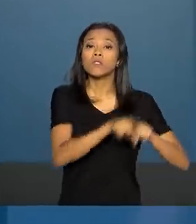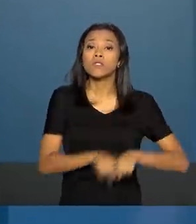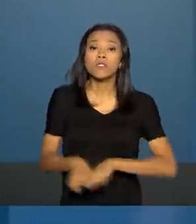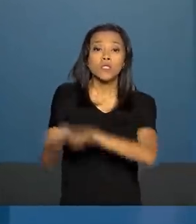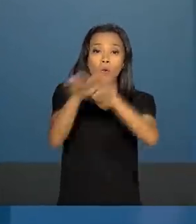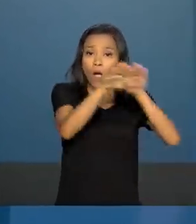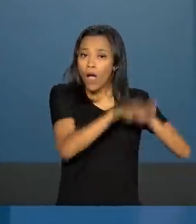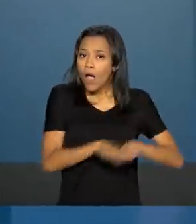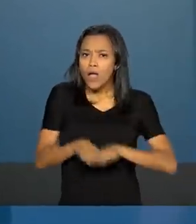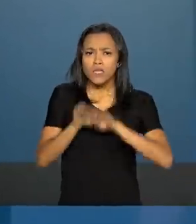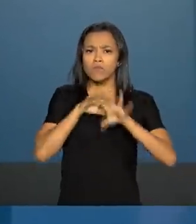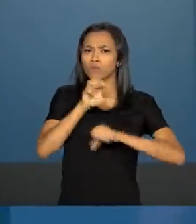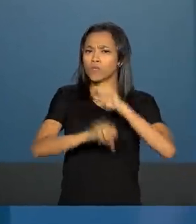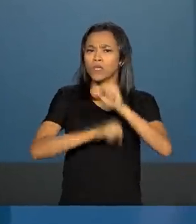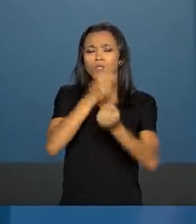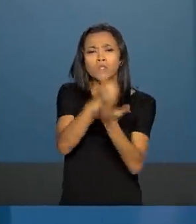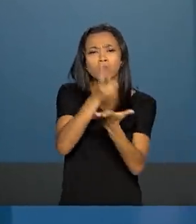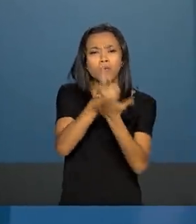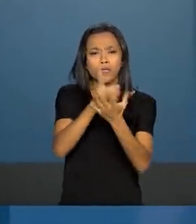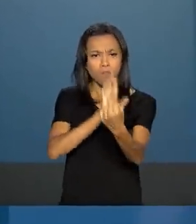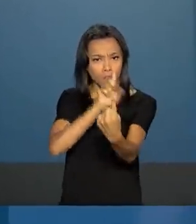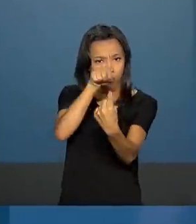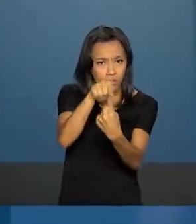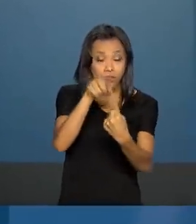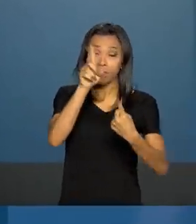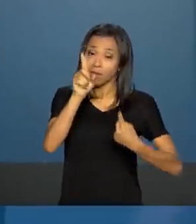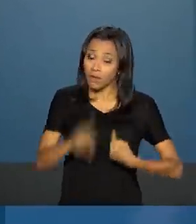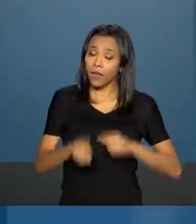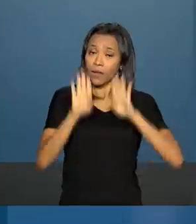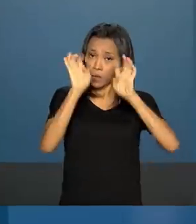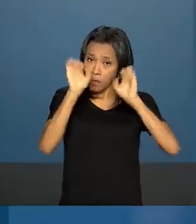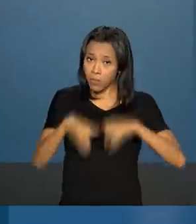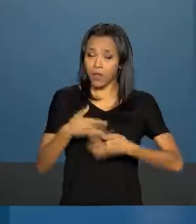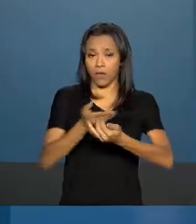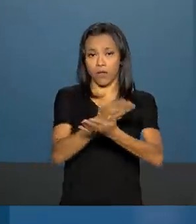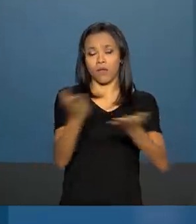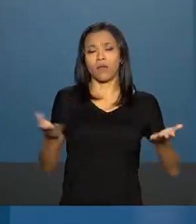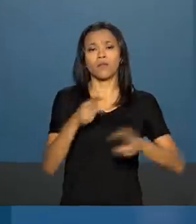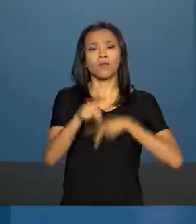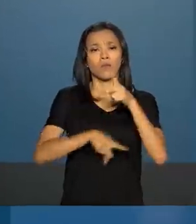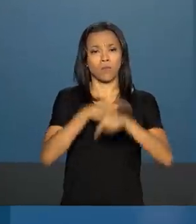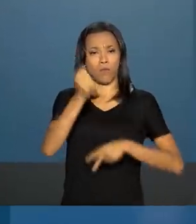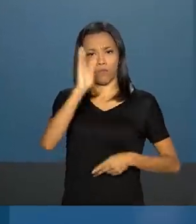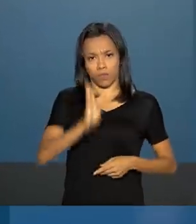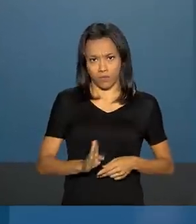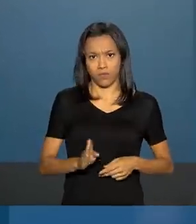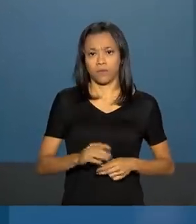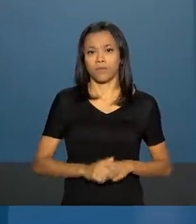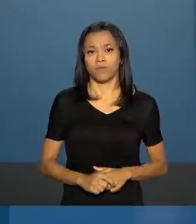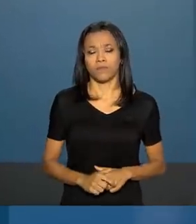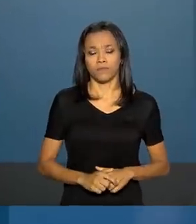de um mesmo objetivo, que é o bem-estar da população brasileira.